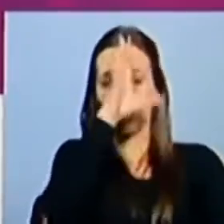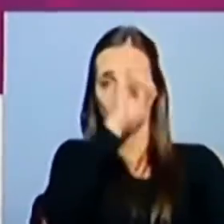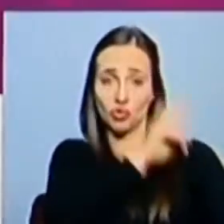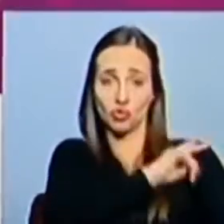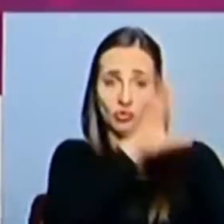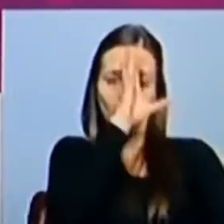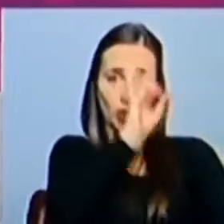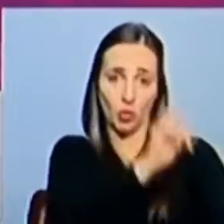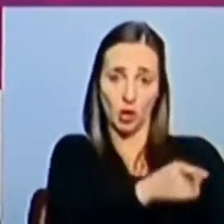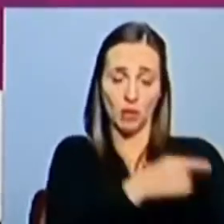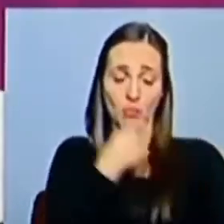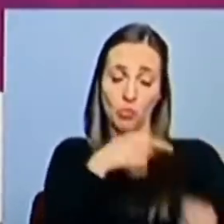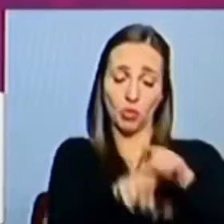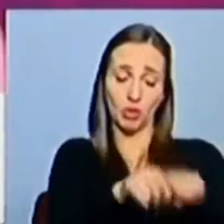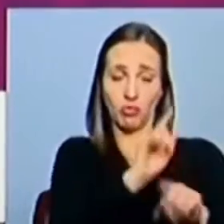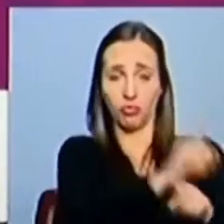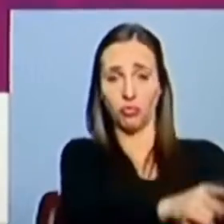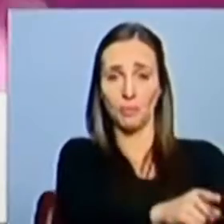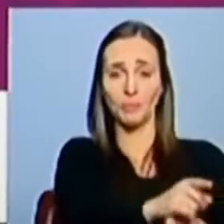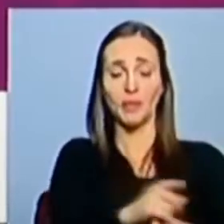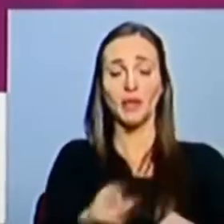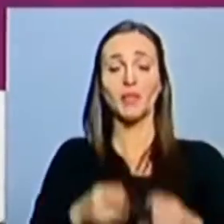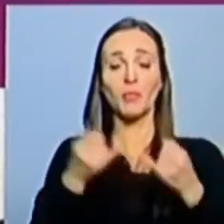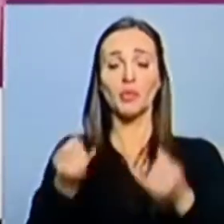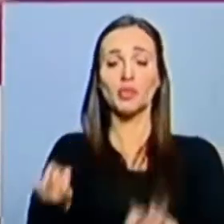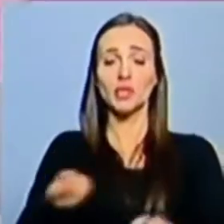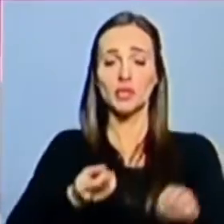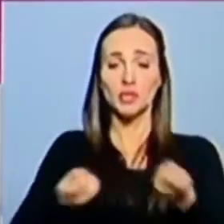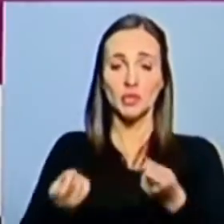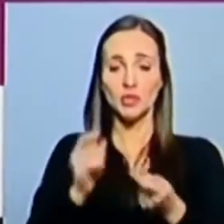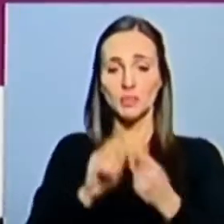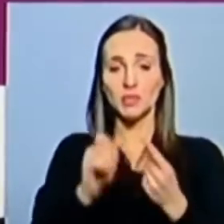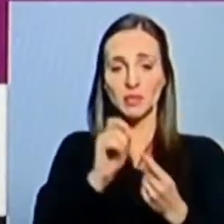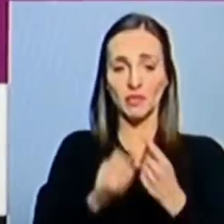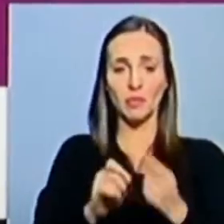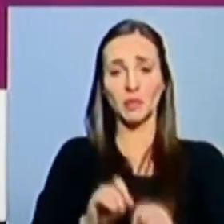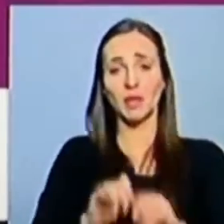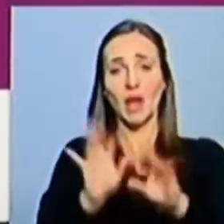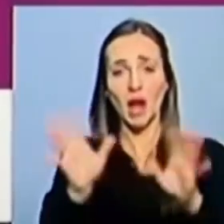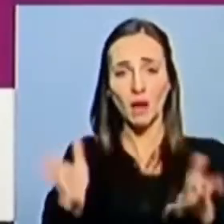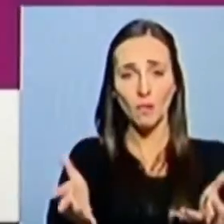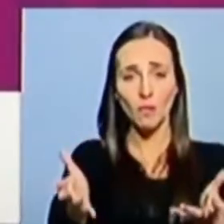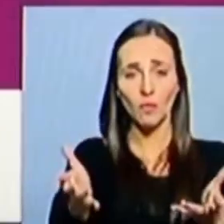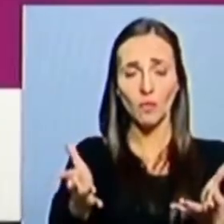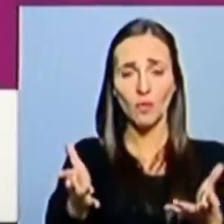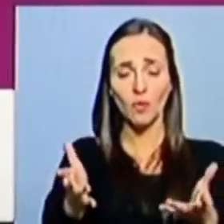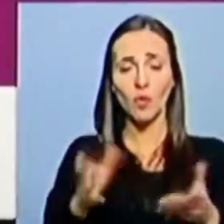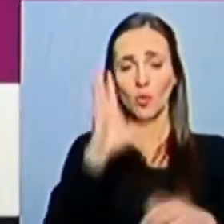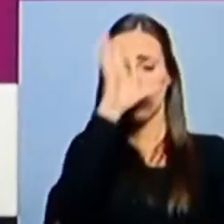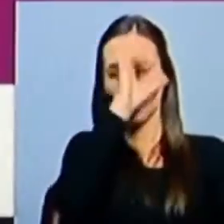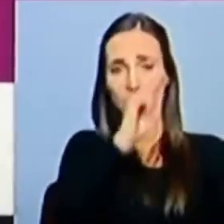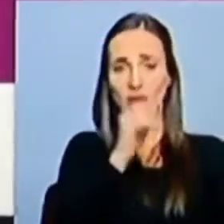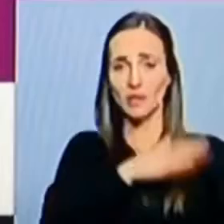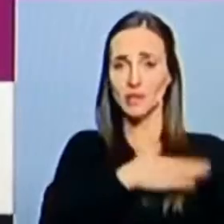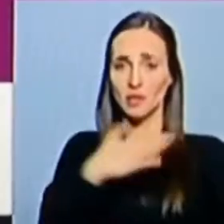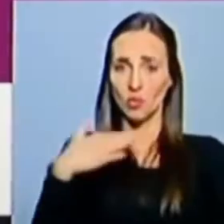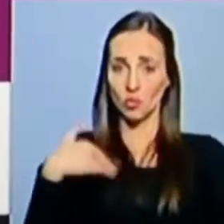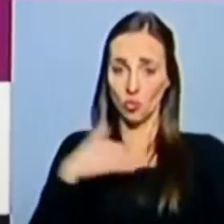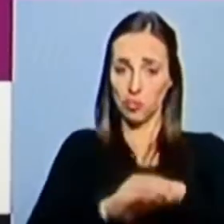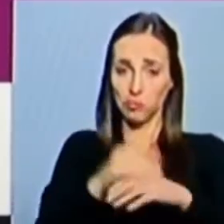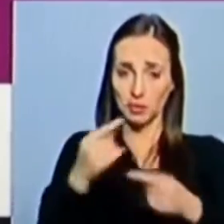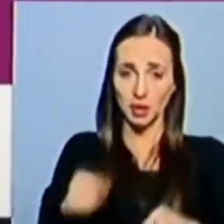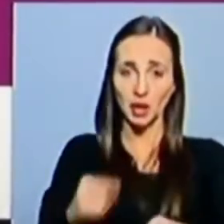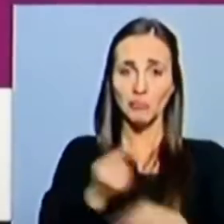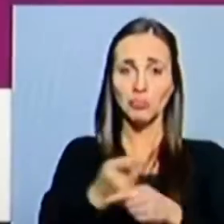verde politicamente são seus objetivos depois duas estão em concreto é obviamente o ministério da saúde que não